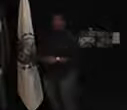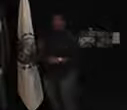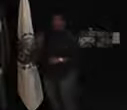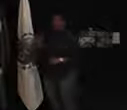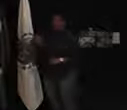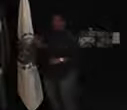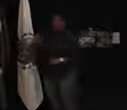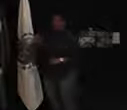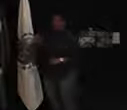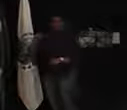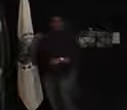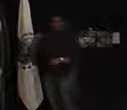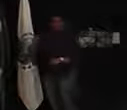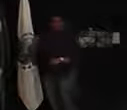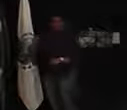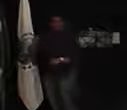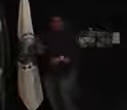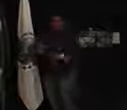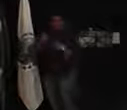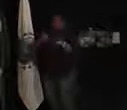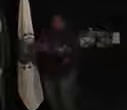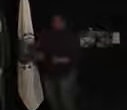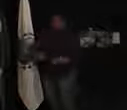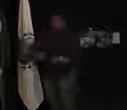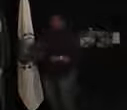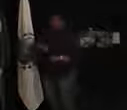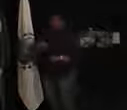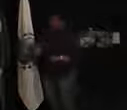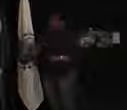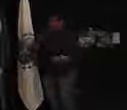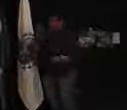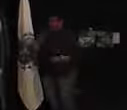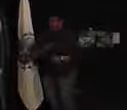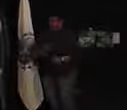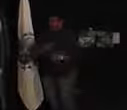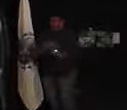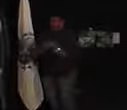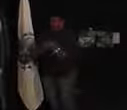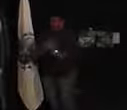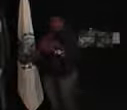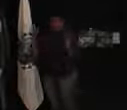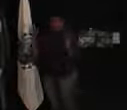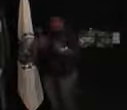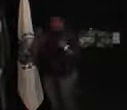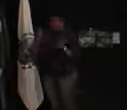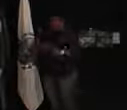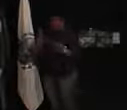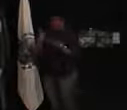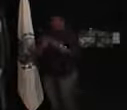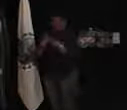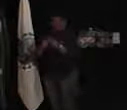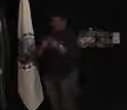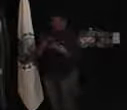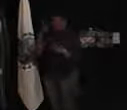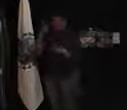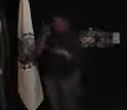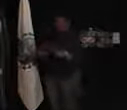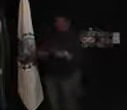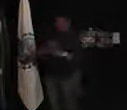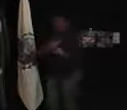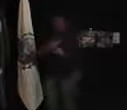essa constante sensação de que ele não está dando conta, de que ele precisa fazer, mas ele não consegue